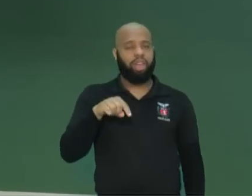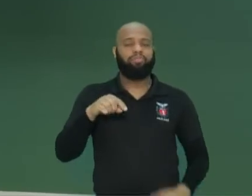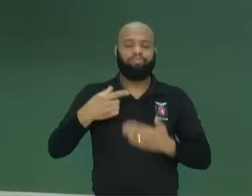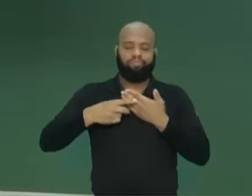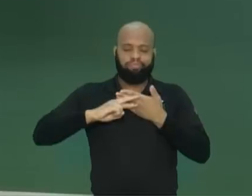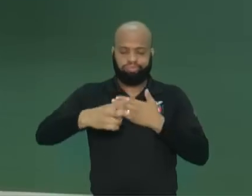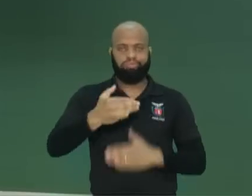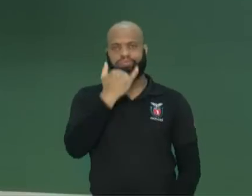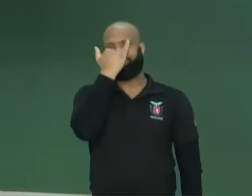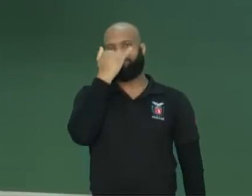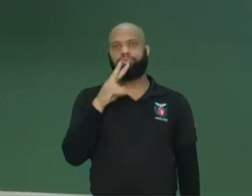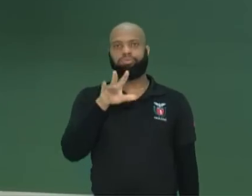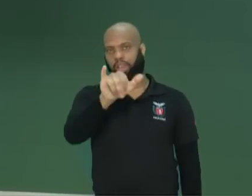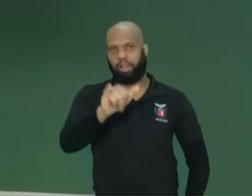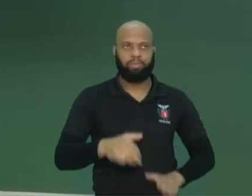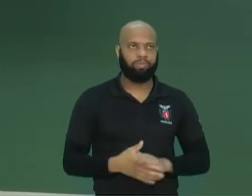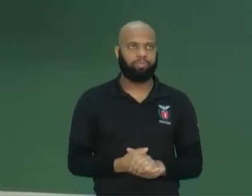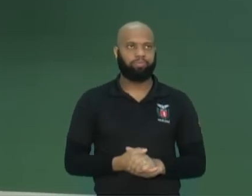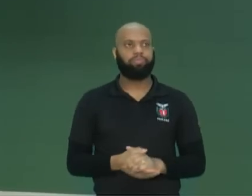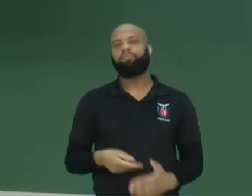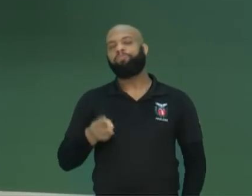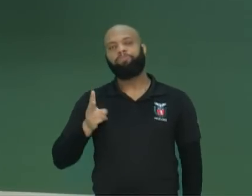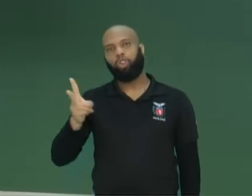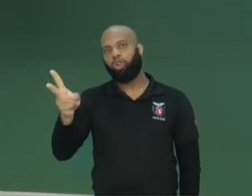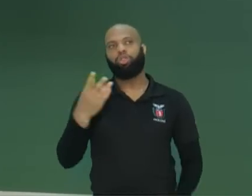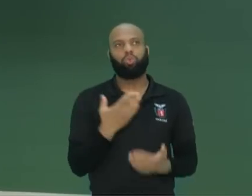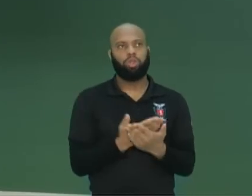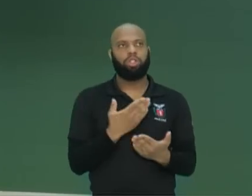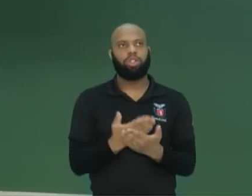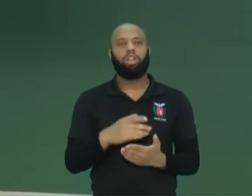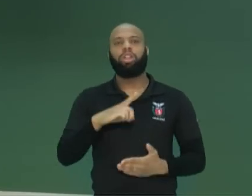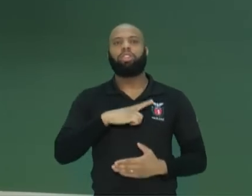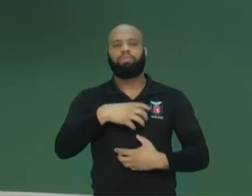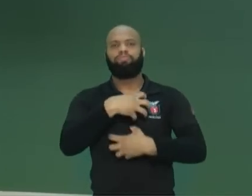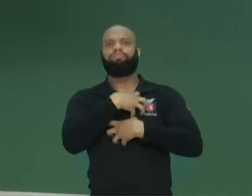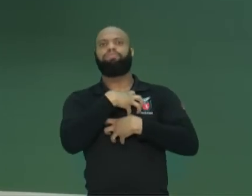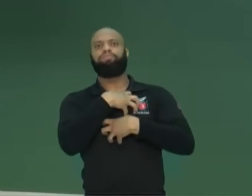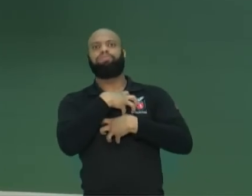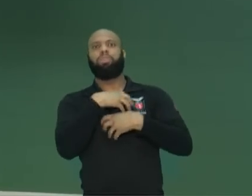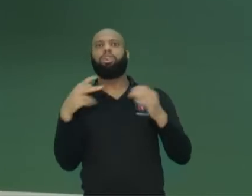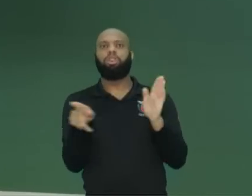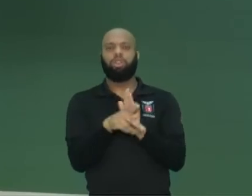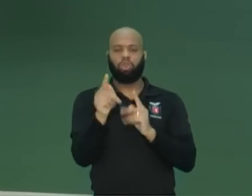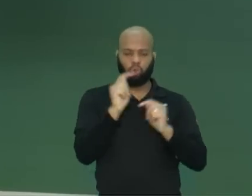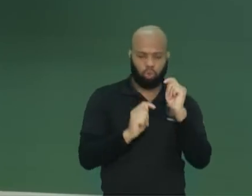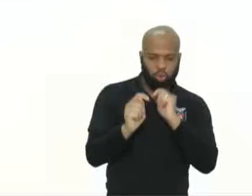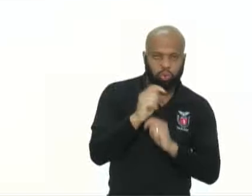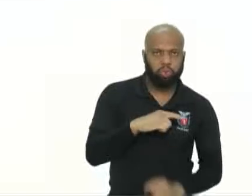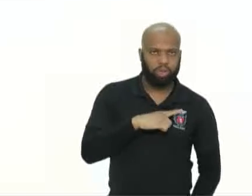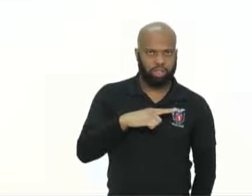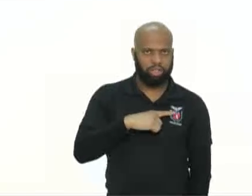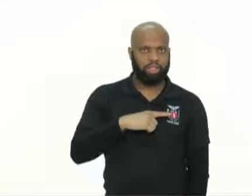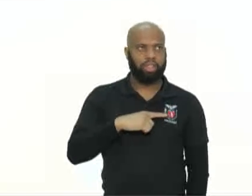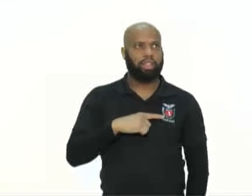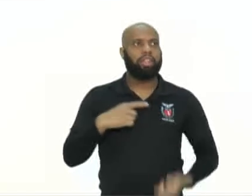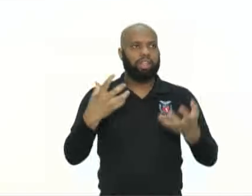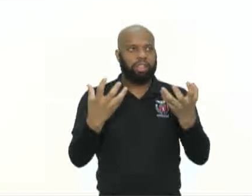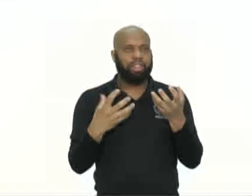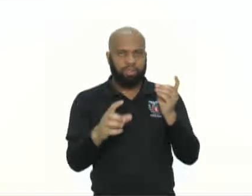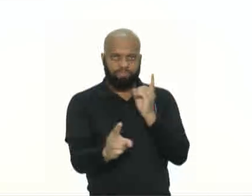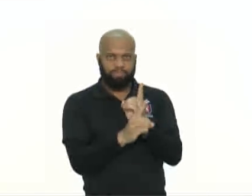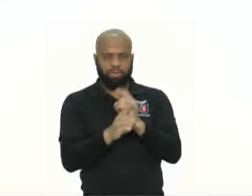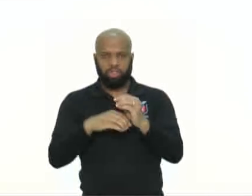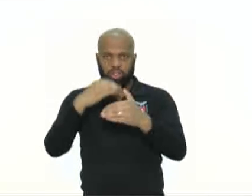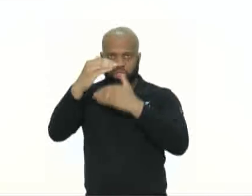também acontecendo, tá? E continuando lá então, impactos das atividades econômicas, né? Em busca desse